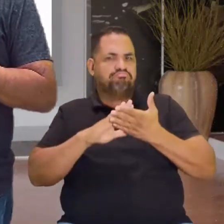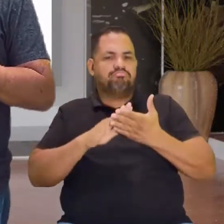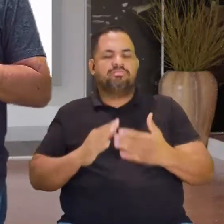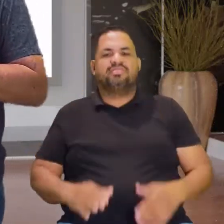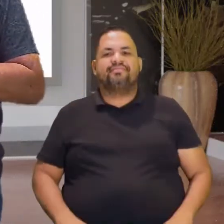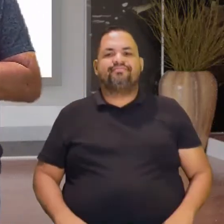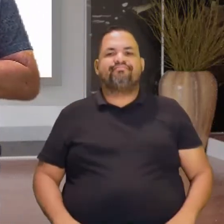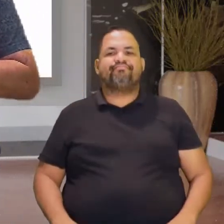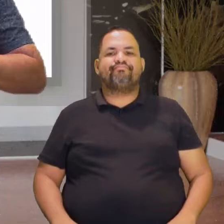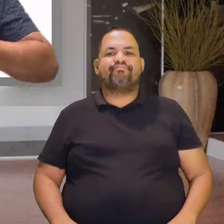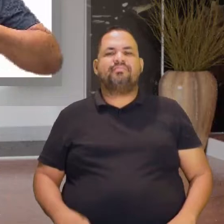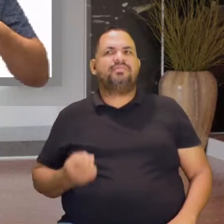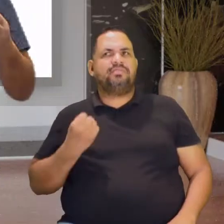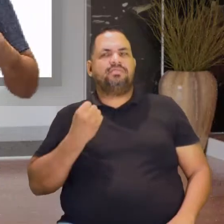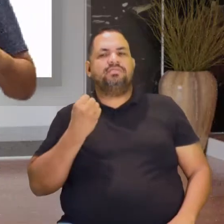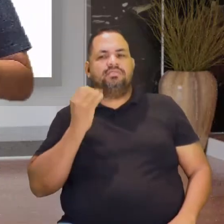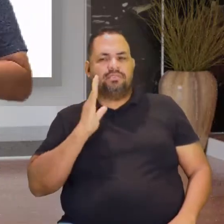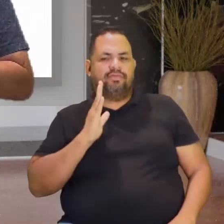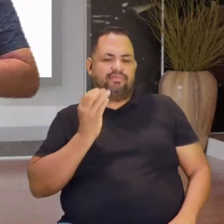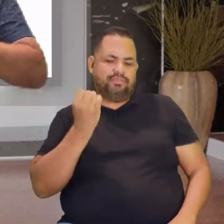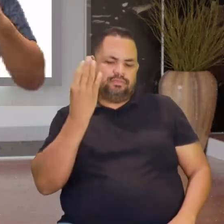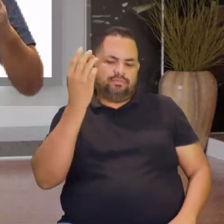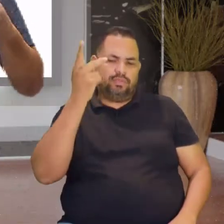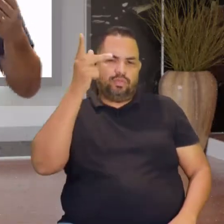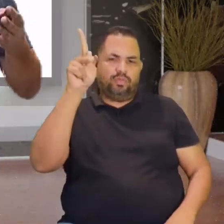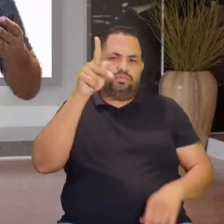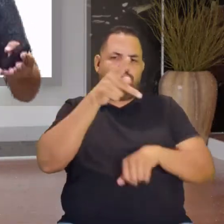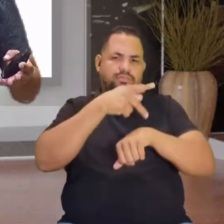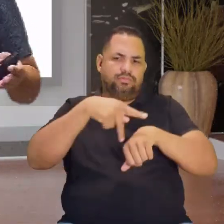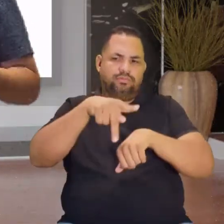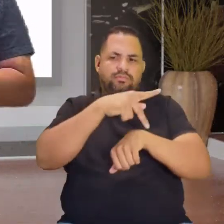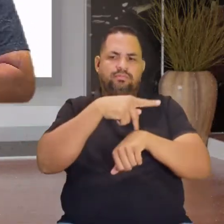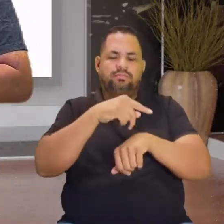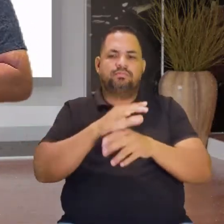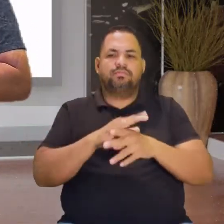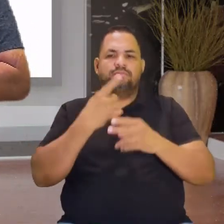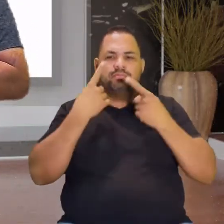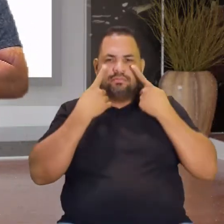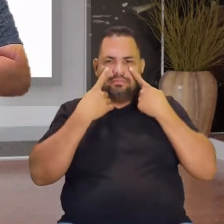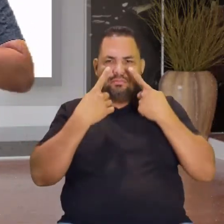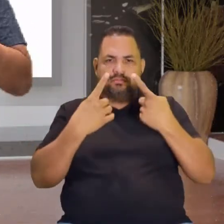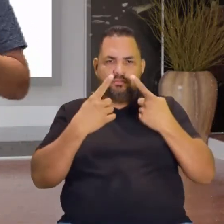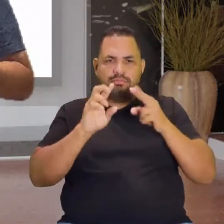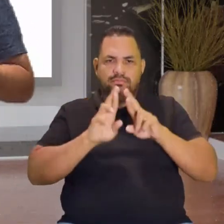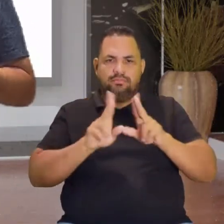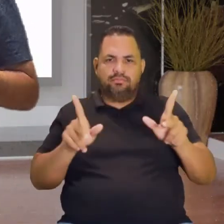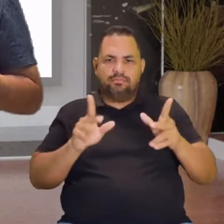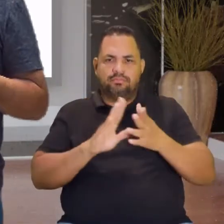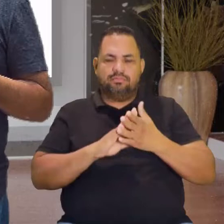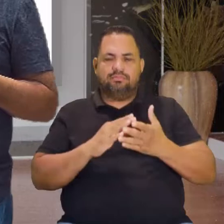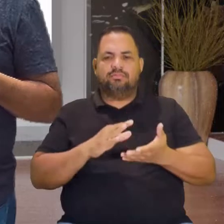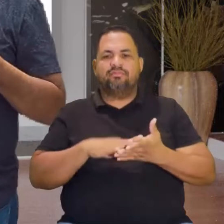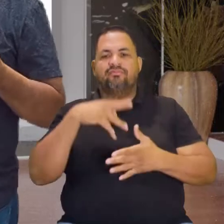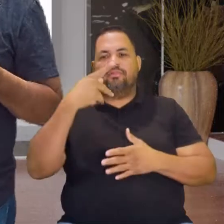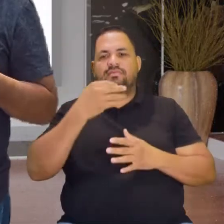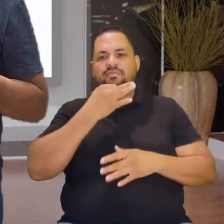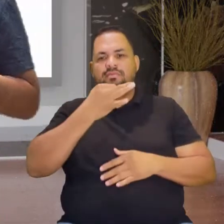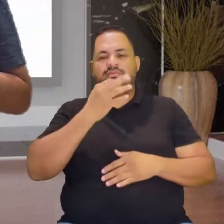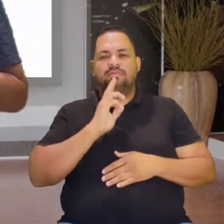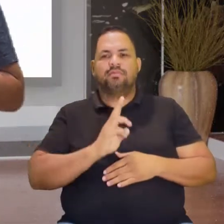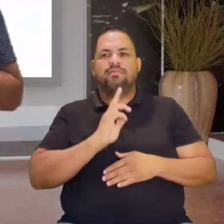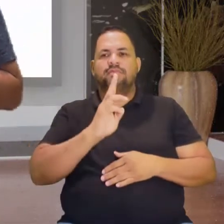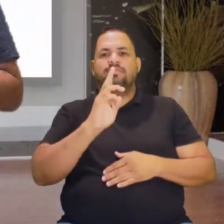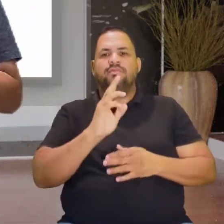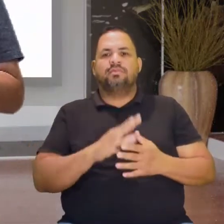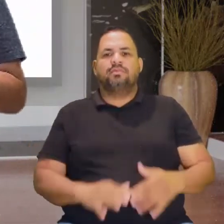né, colocaram de outra maneira, viram com outros olhos, né, e puseram a sua opinião. Então, nós vamos seguir,